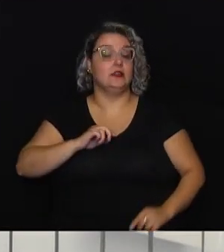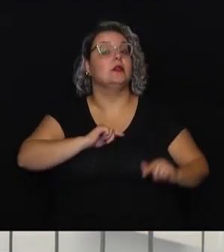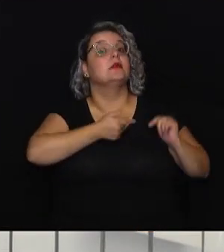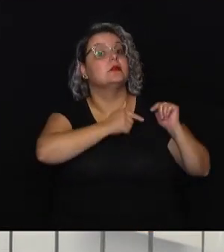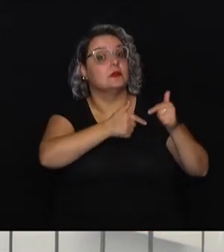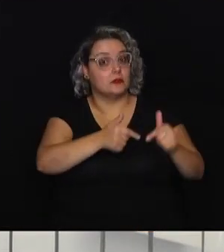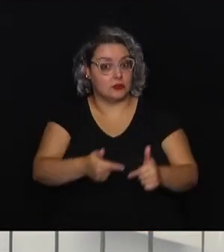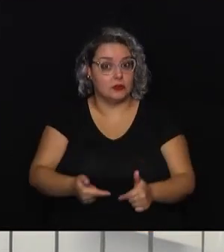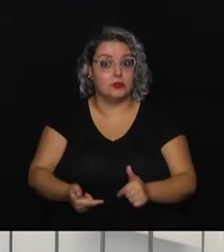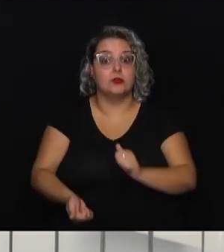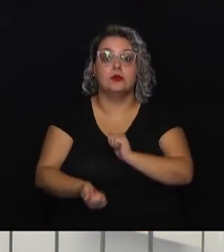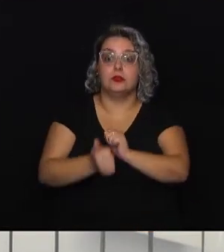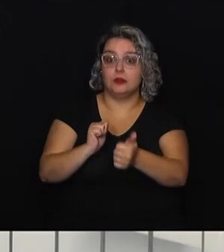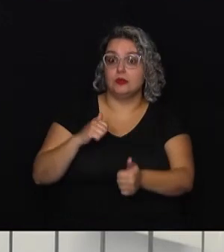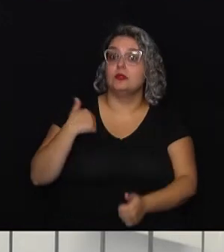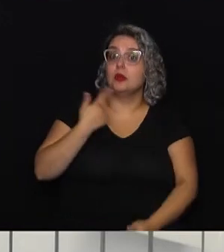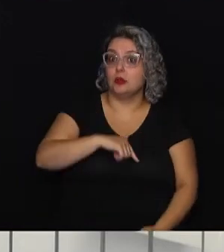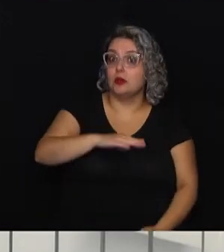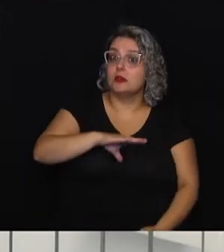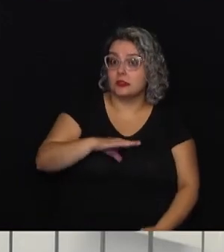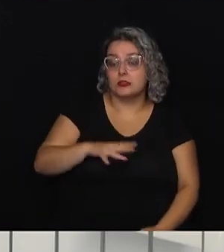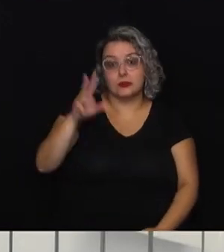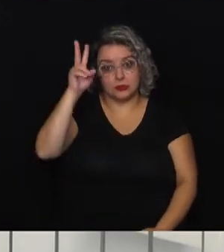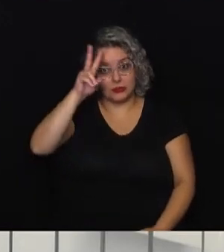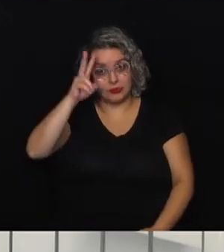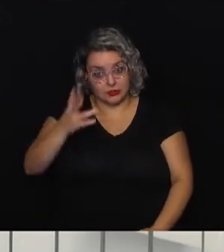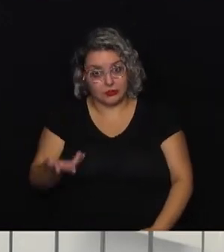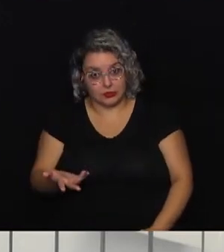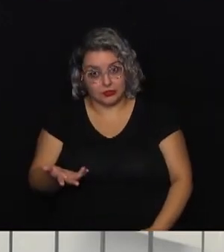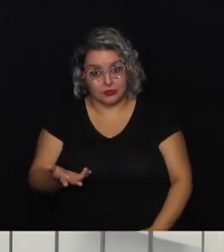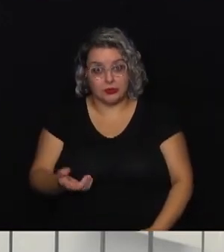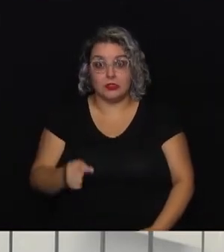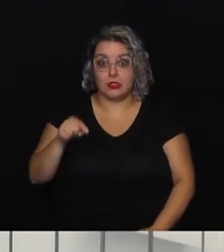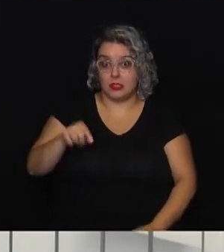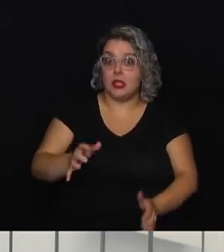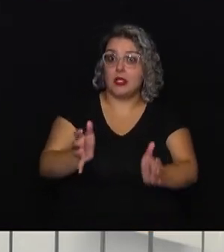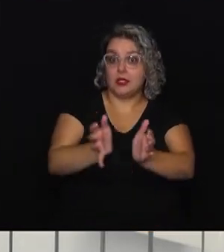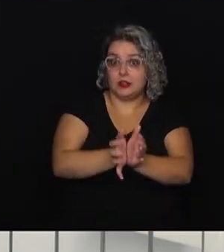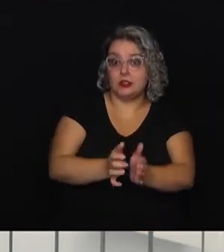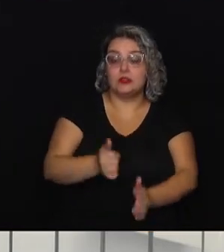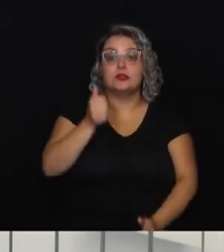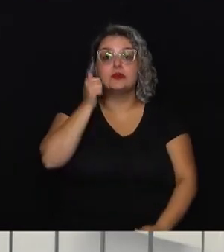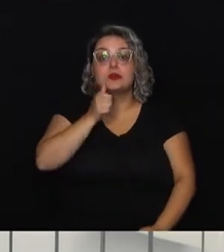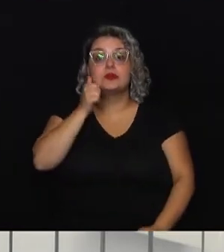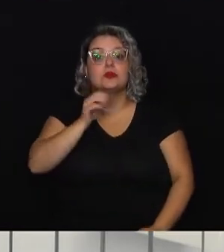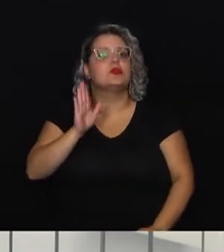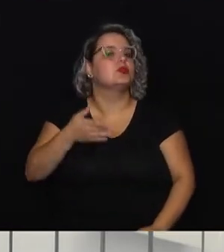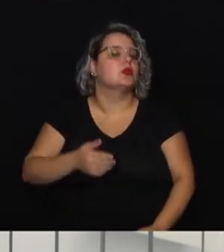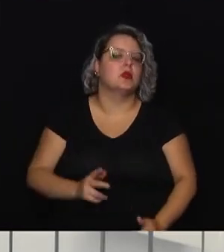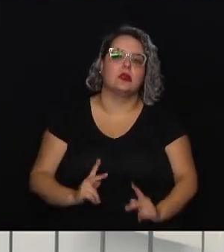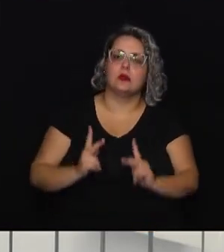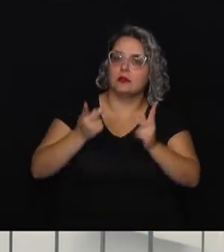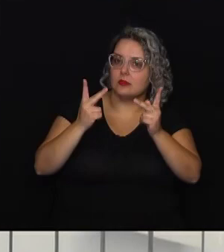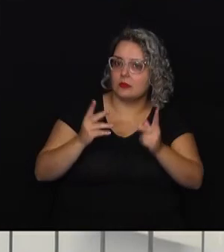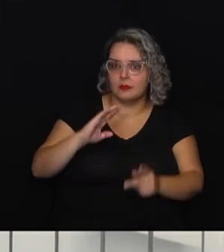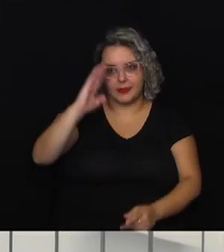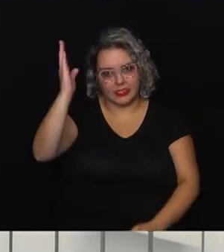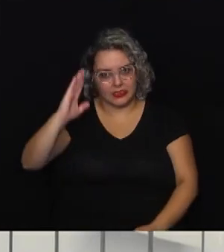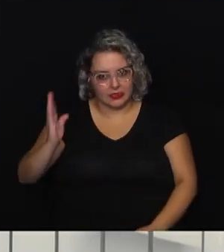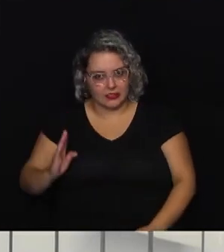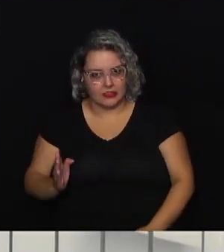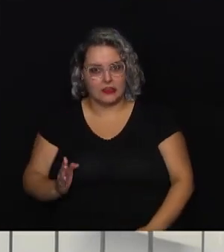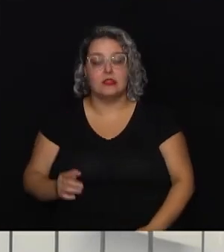no esporte aqui da nossa cidade. A gente lembra, né? Essa equipe de basquete feminino, então, já foi campeã brasileira, já foi